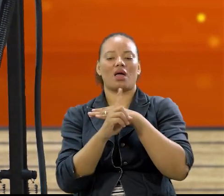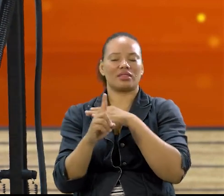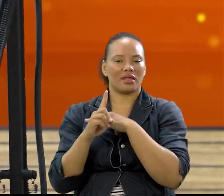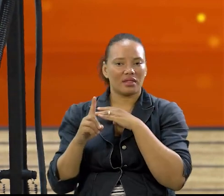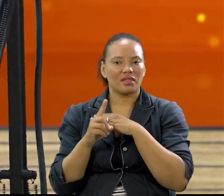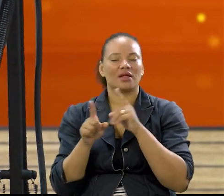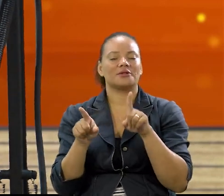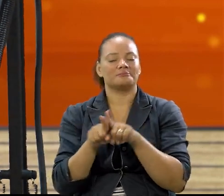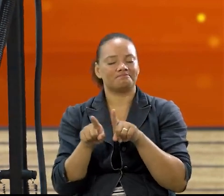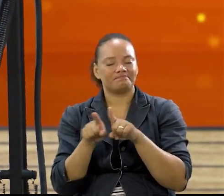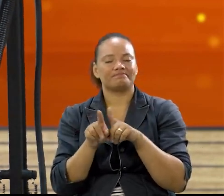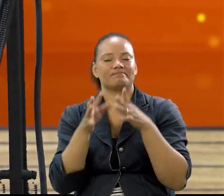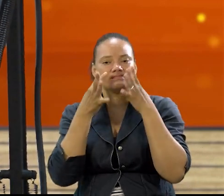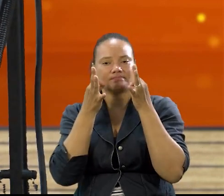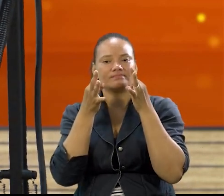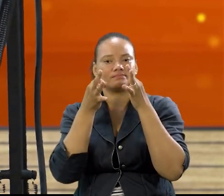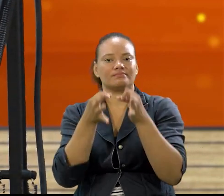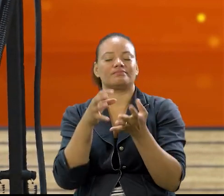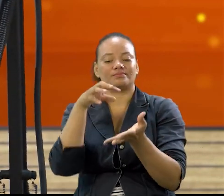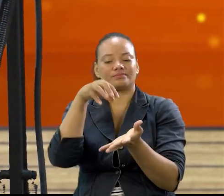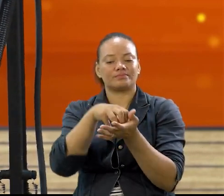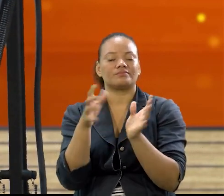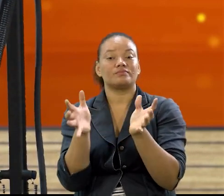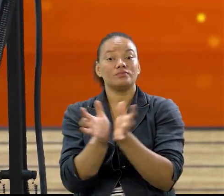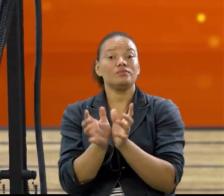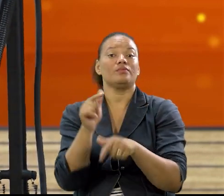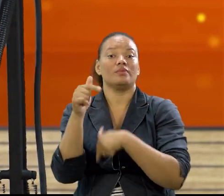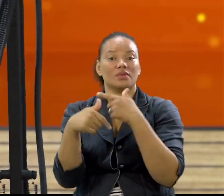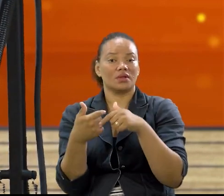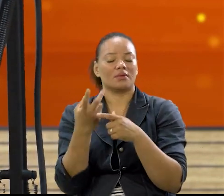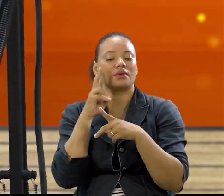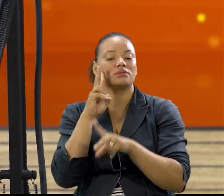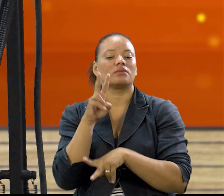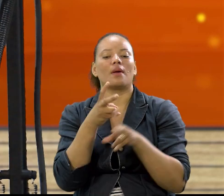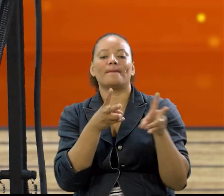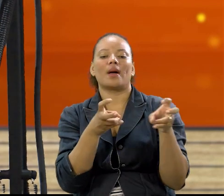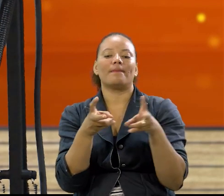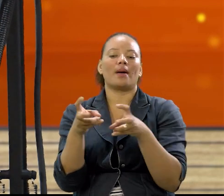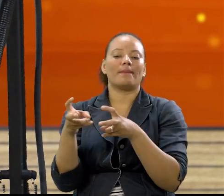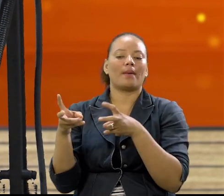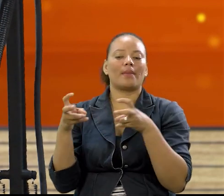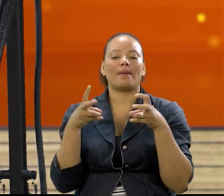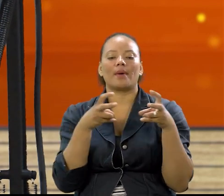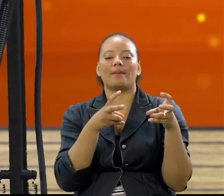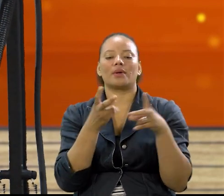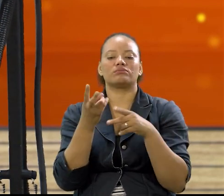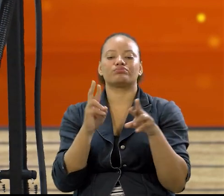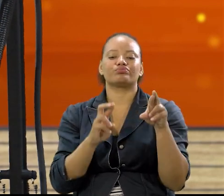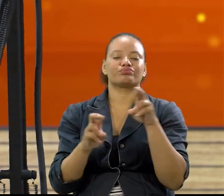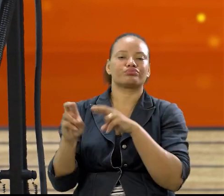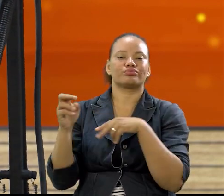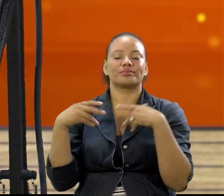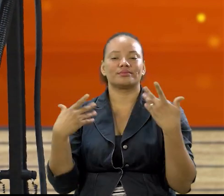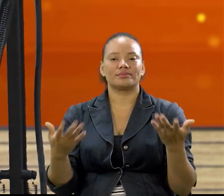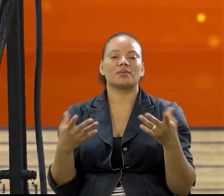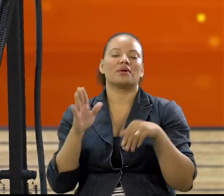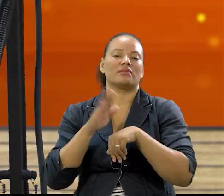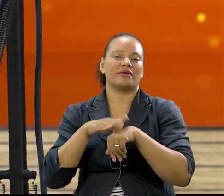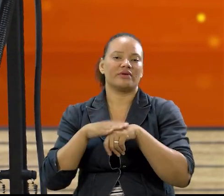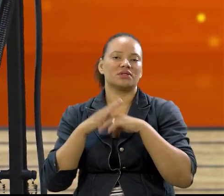está atento isso com certeza atento para estar eh assim fazendo o que o